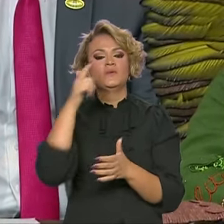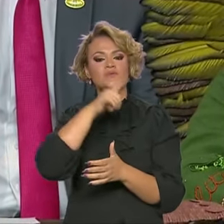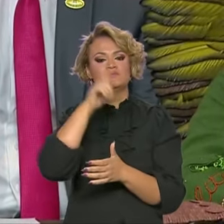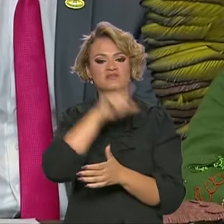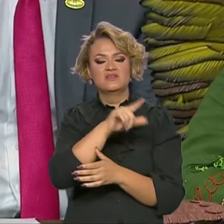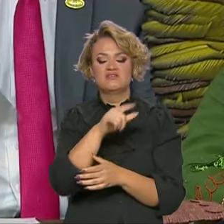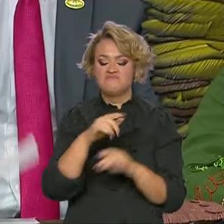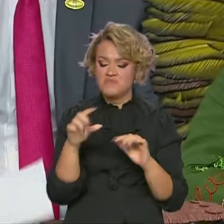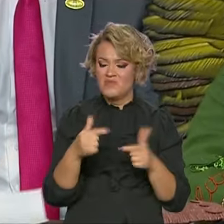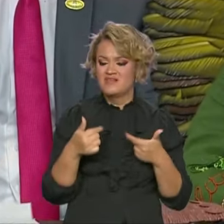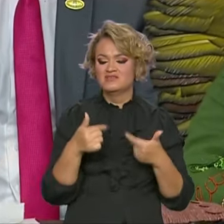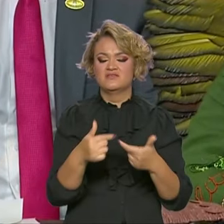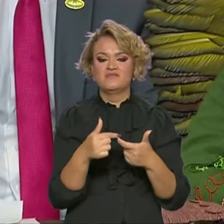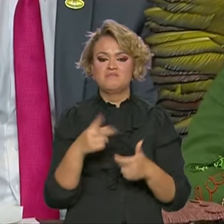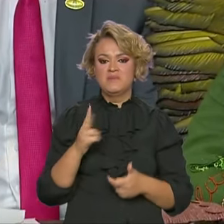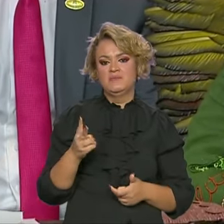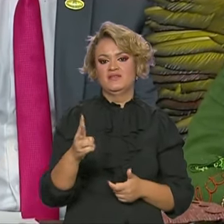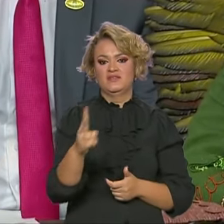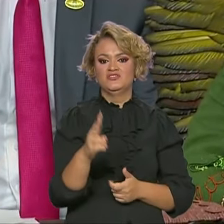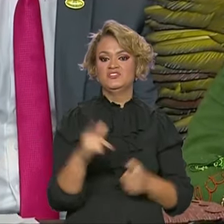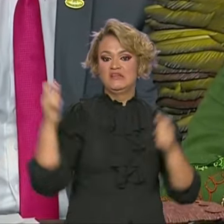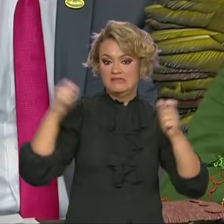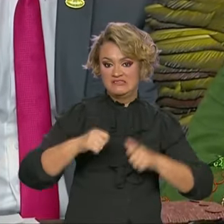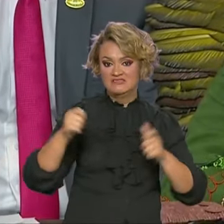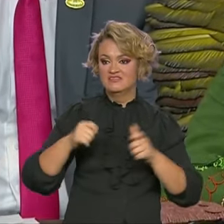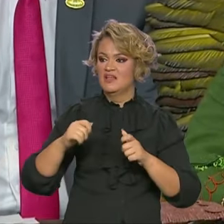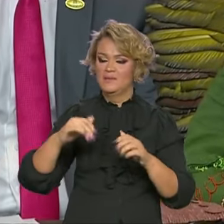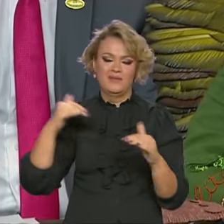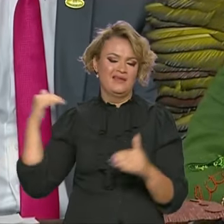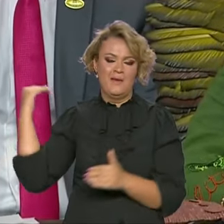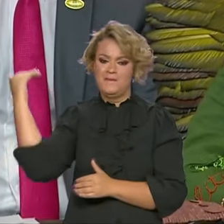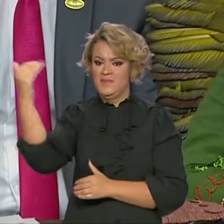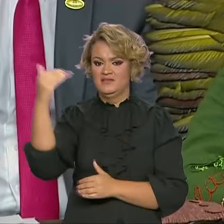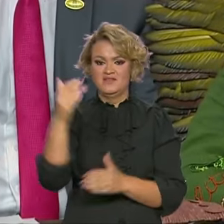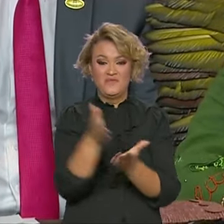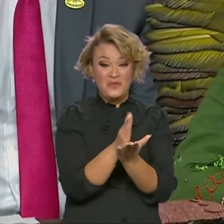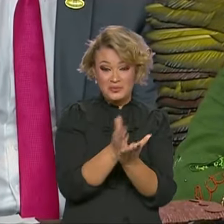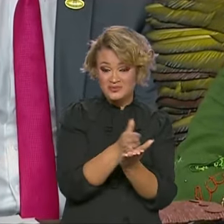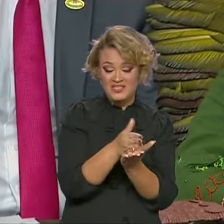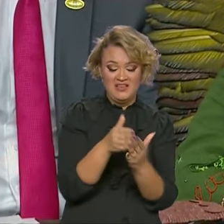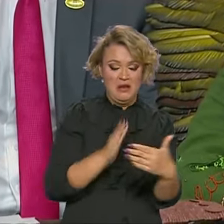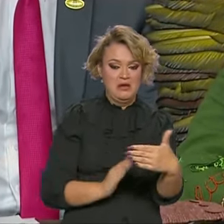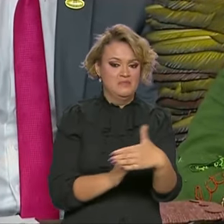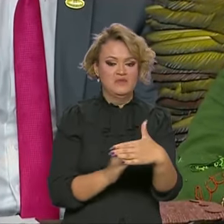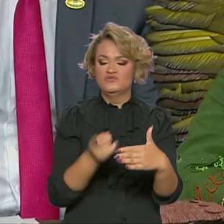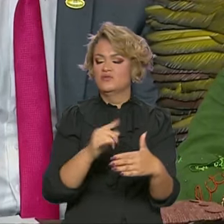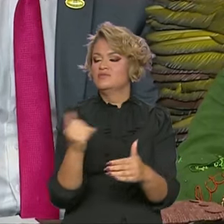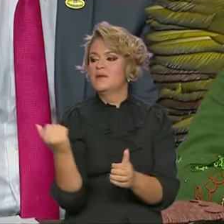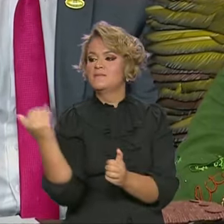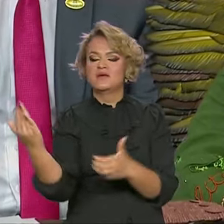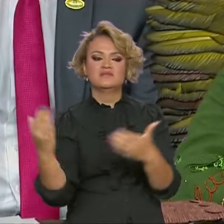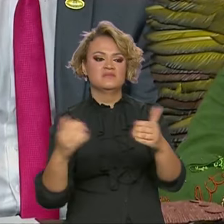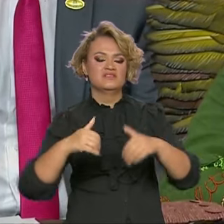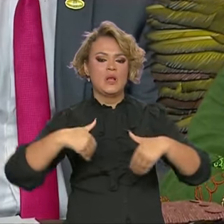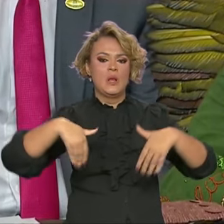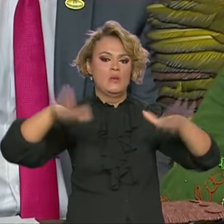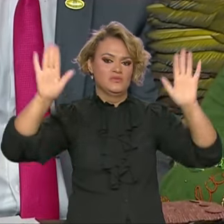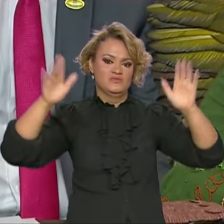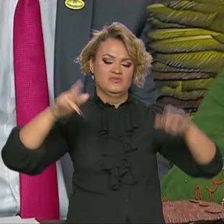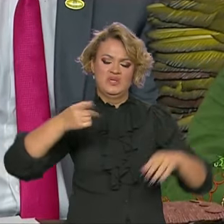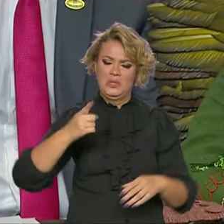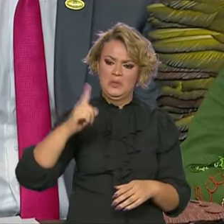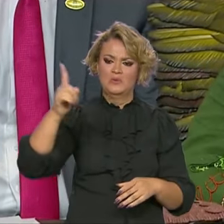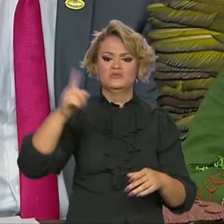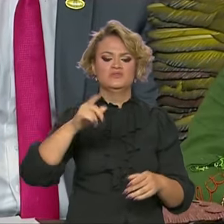um ímpeto permanente capaz de transcender as fronteiras e conciliar a inovação e